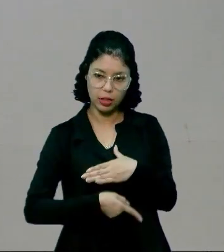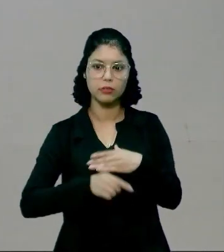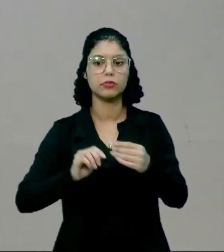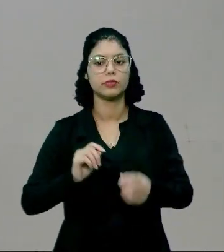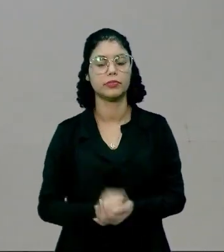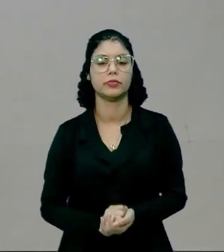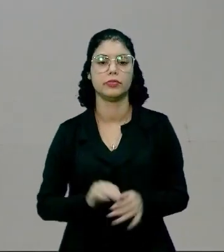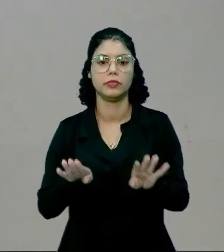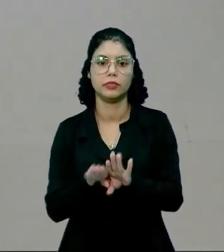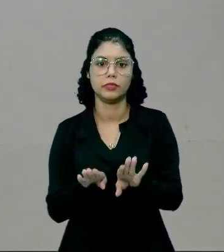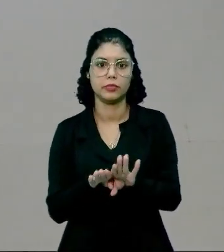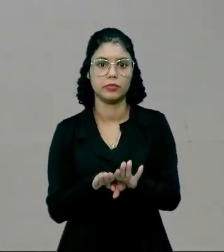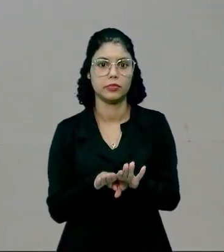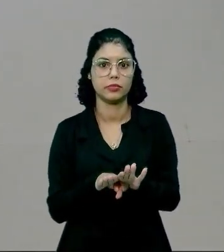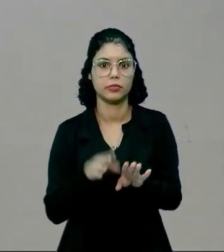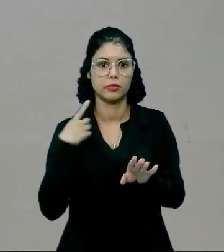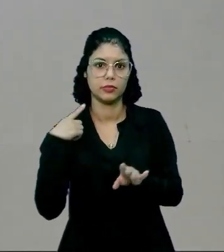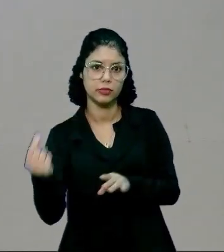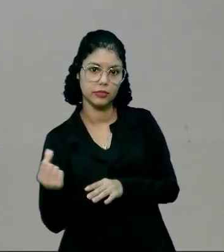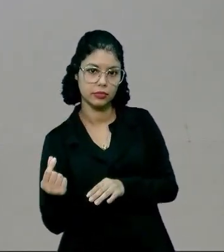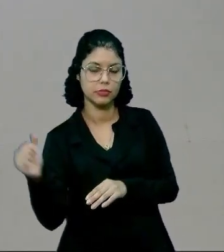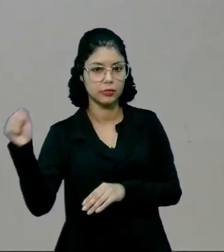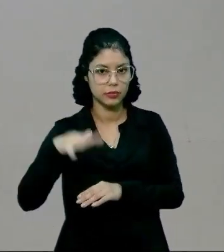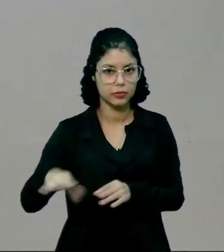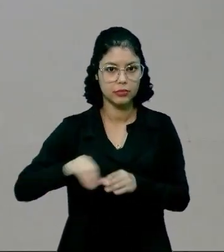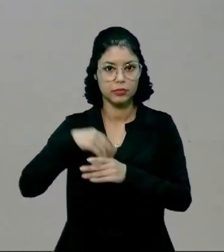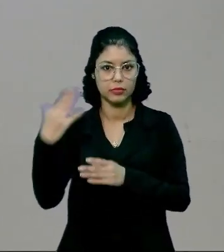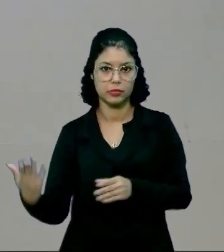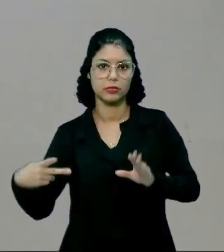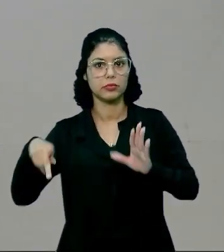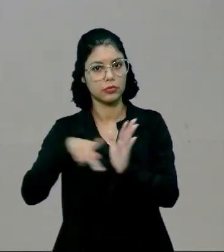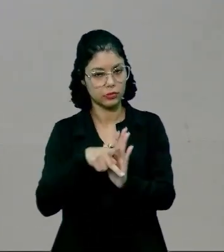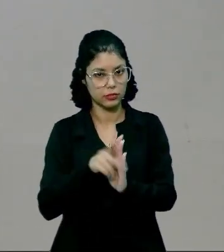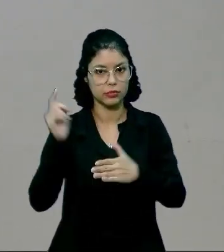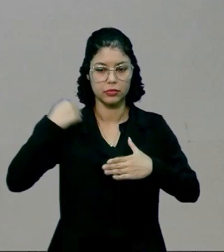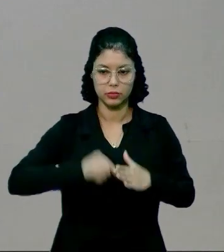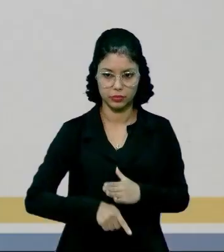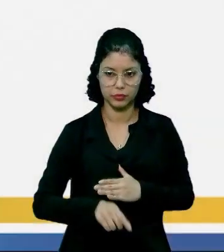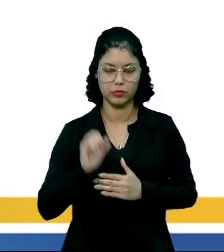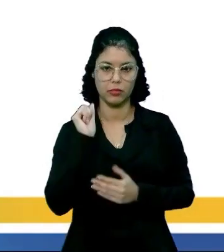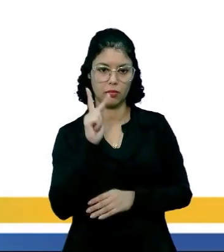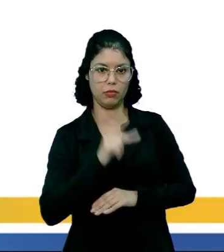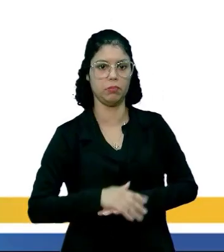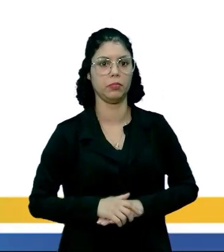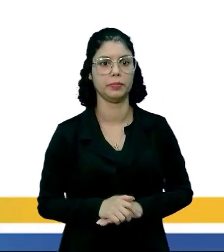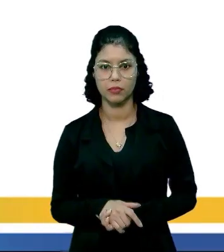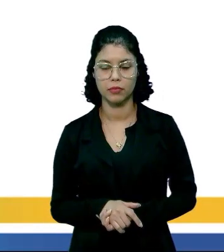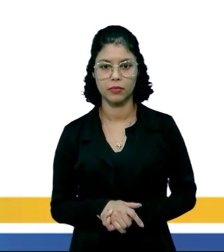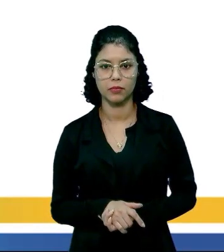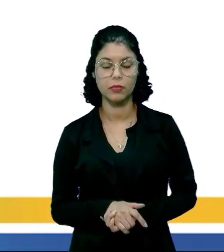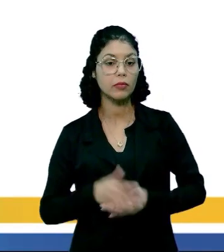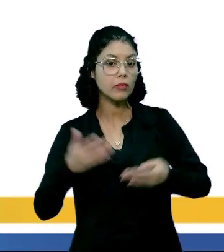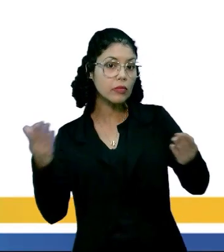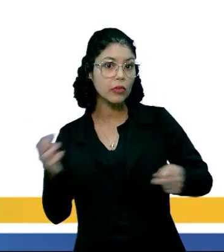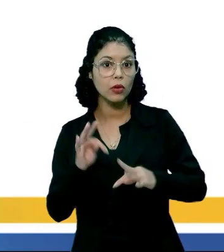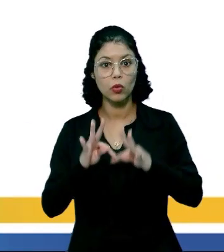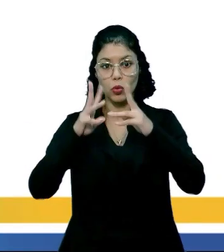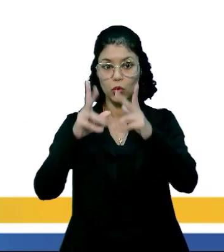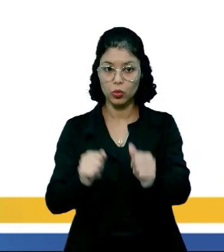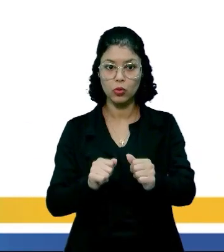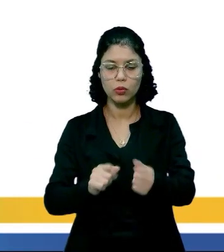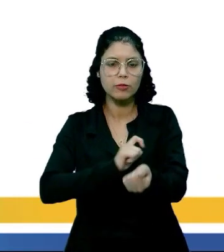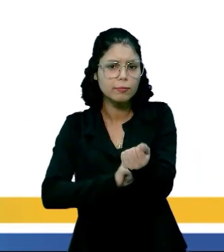interior. Ele sai do campo externo para o campo interno, tá? Por todos os